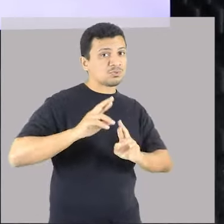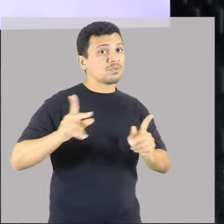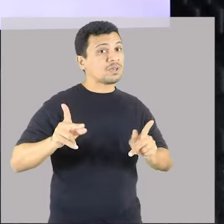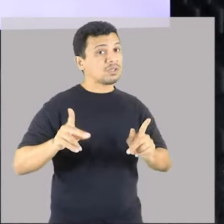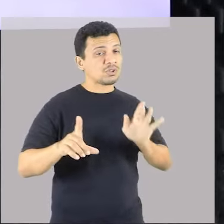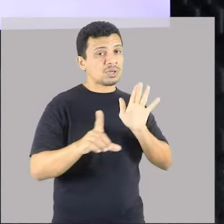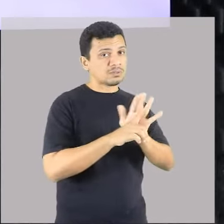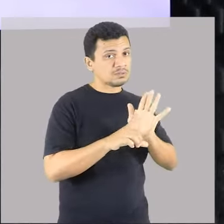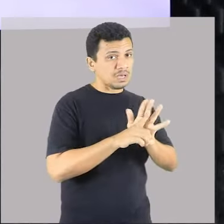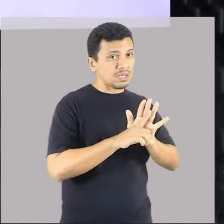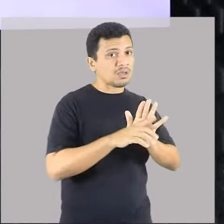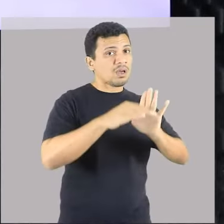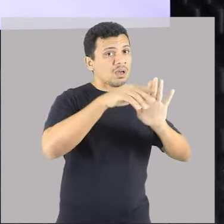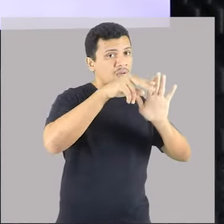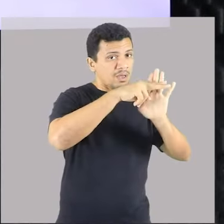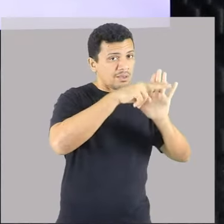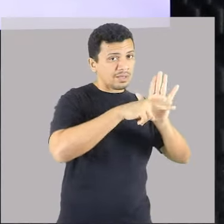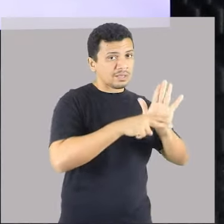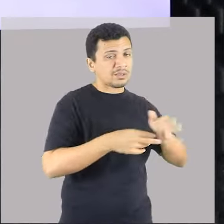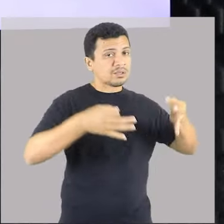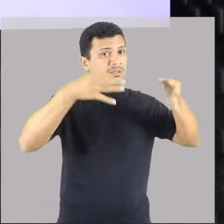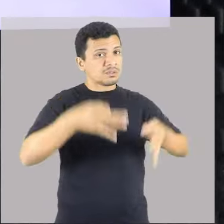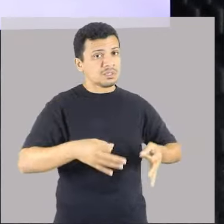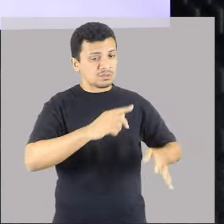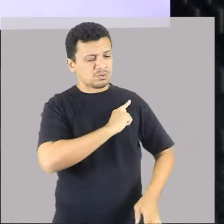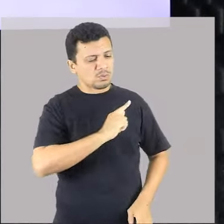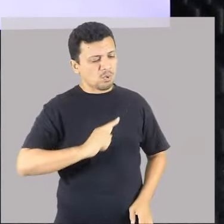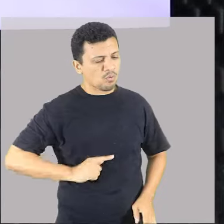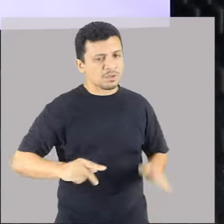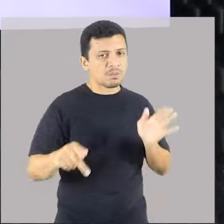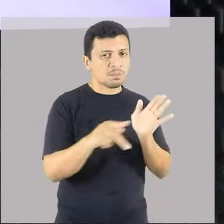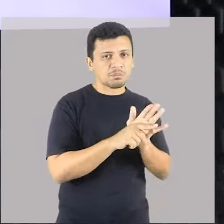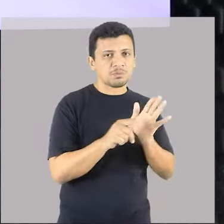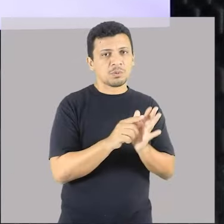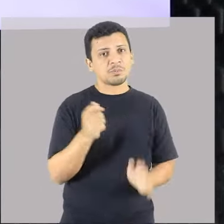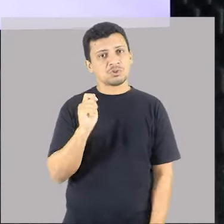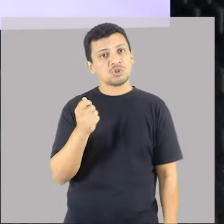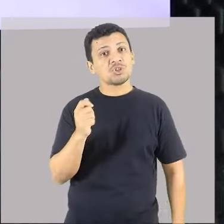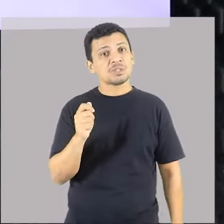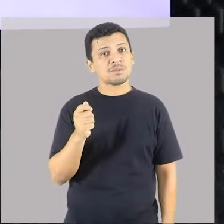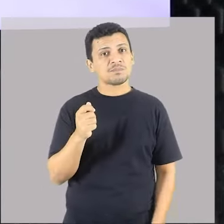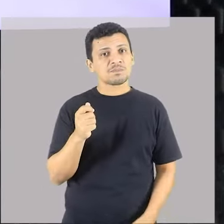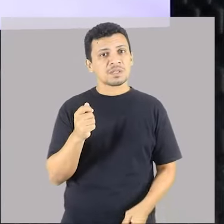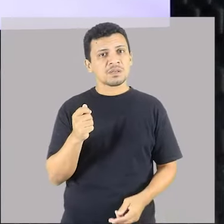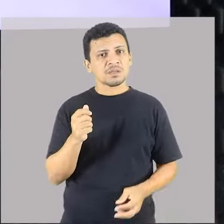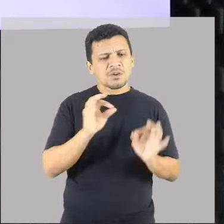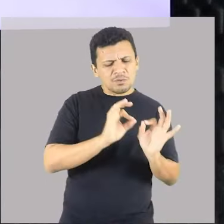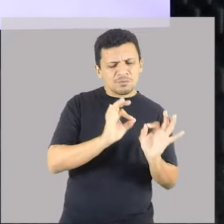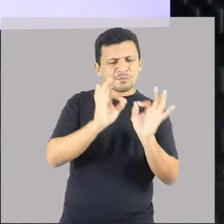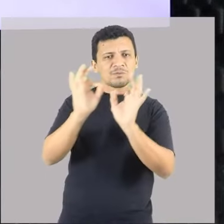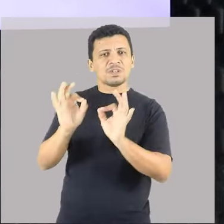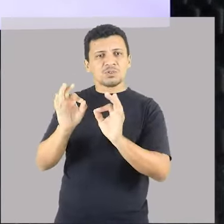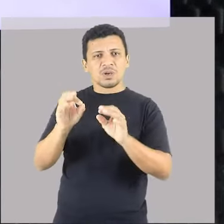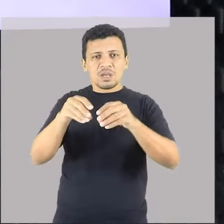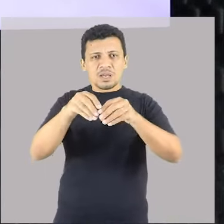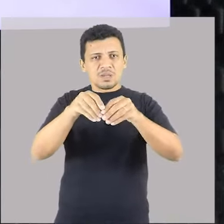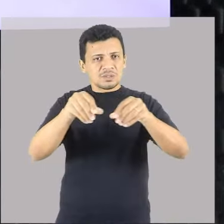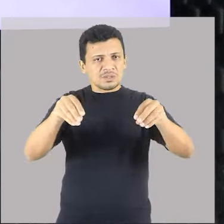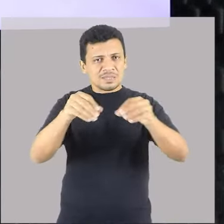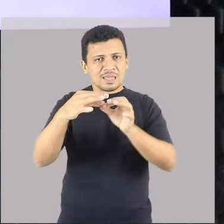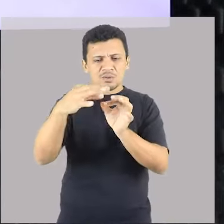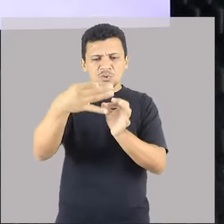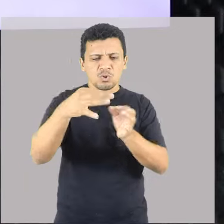leis as regras já são estabelecidas pelo governo argentino Então veja que o território ele delimita um espaço e